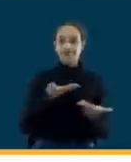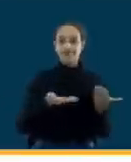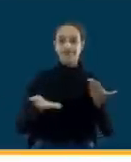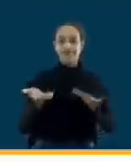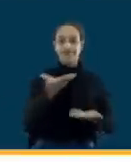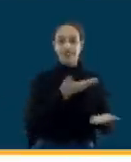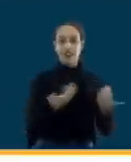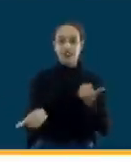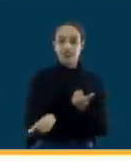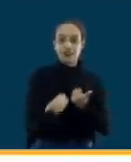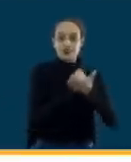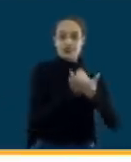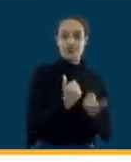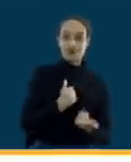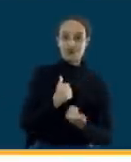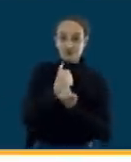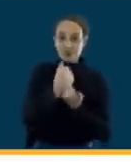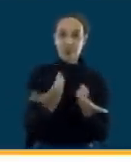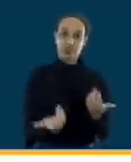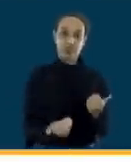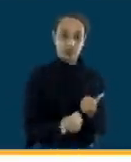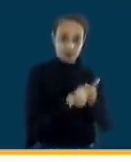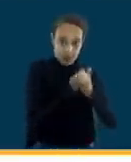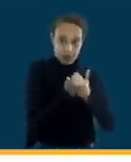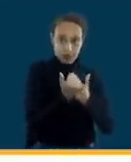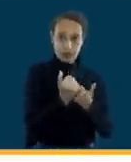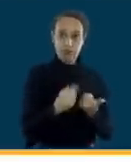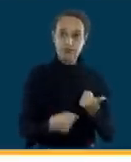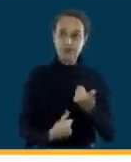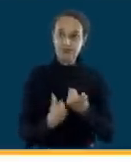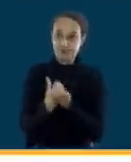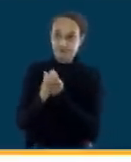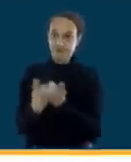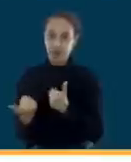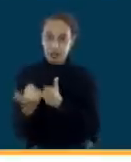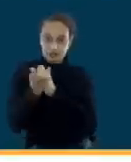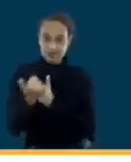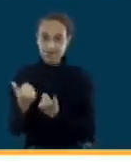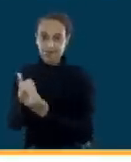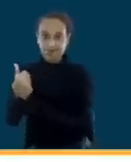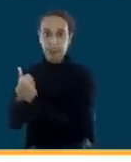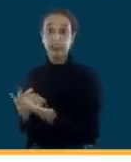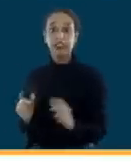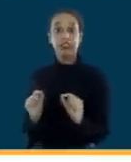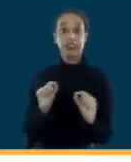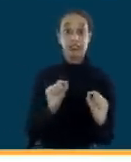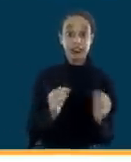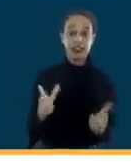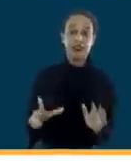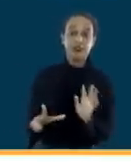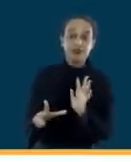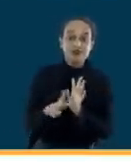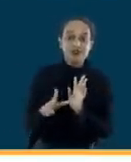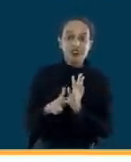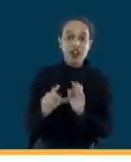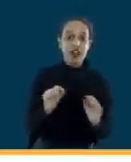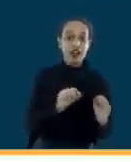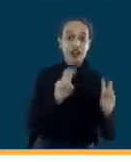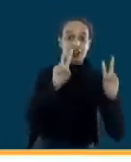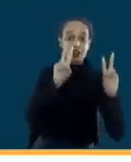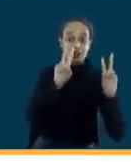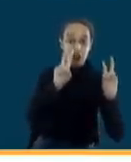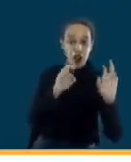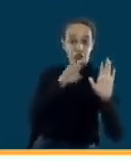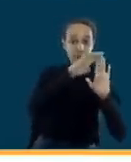a partir desse momento. E na cultura, de modo particular, essas questões são colocadas de maneira muito mais profunda,